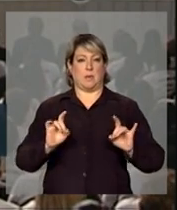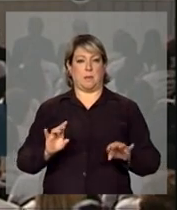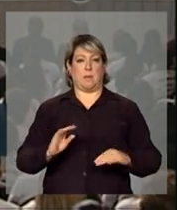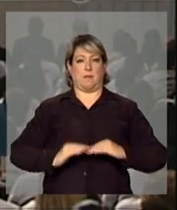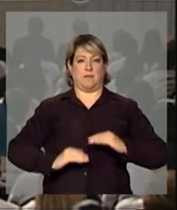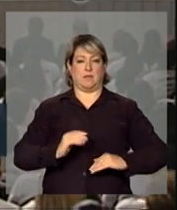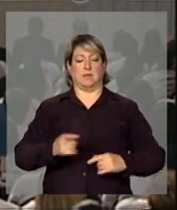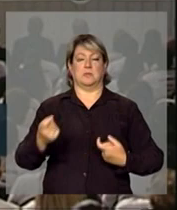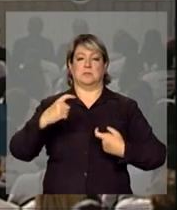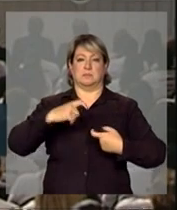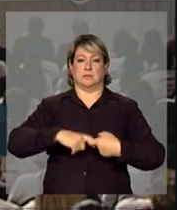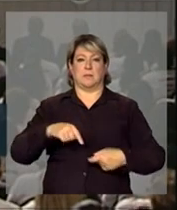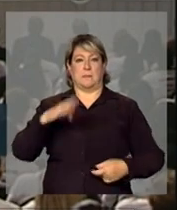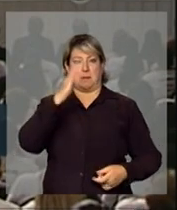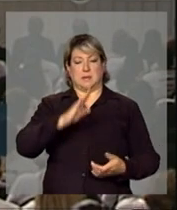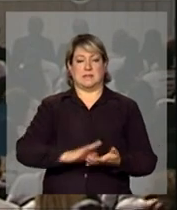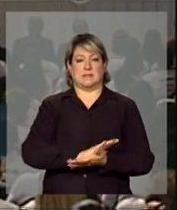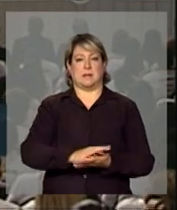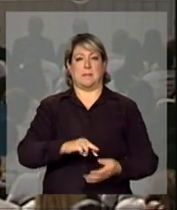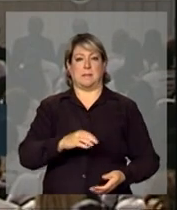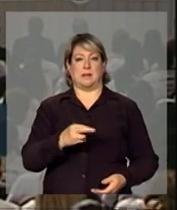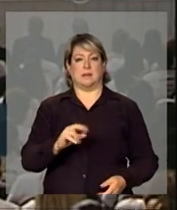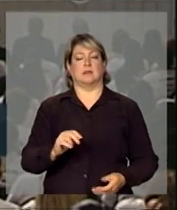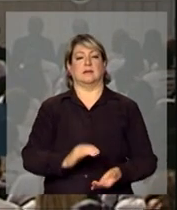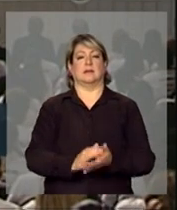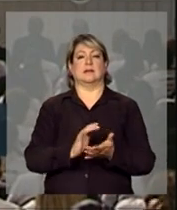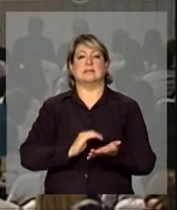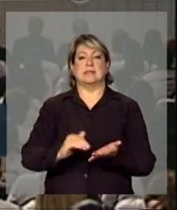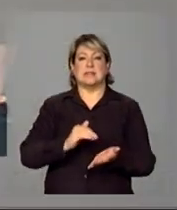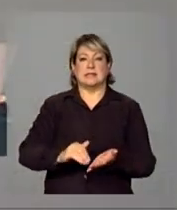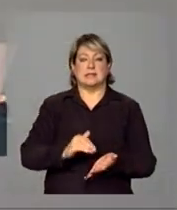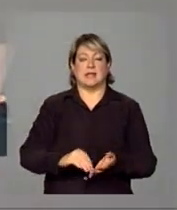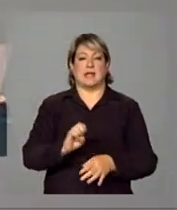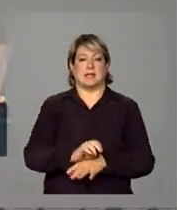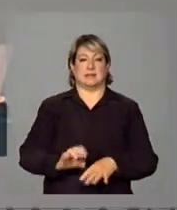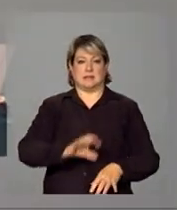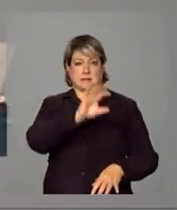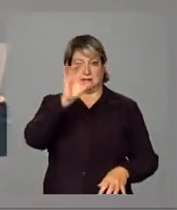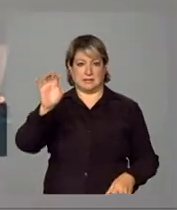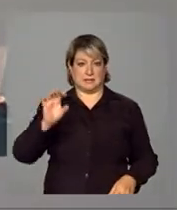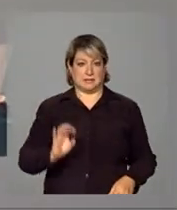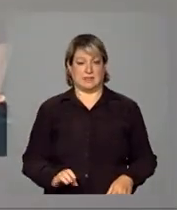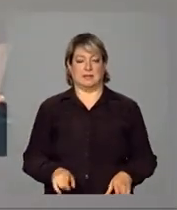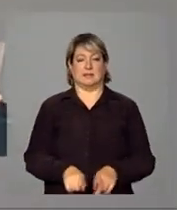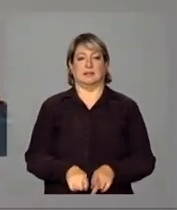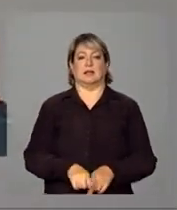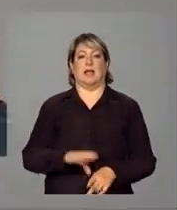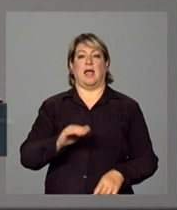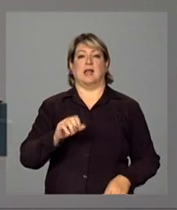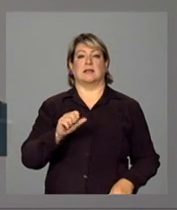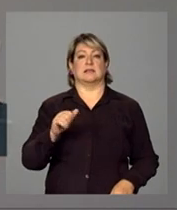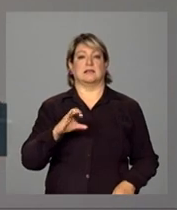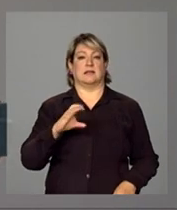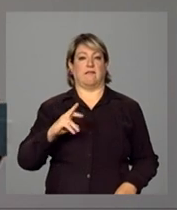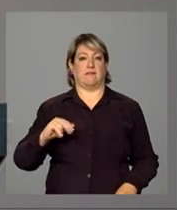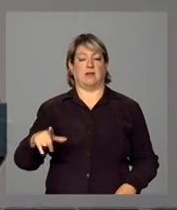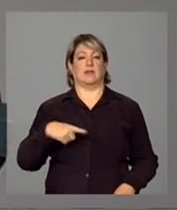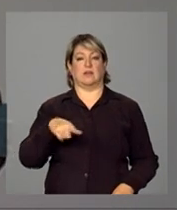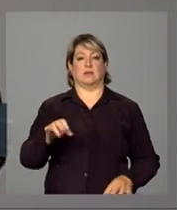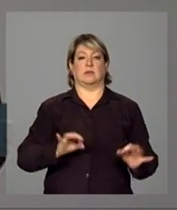Sem Miséria. Cumprimentar os senhores secretários estaduais, Carlos Pestana Neto, da Casa Civil, que coordena o